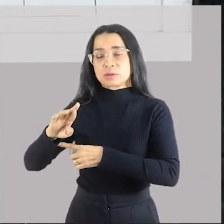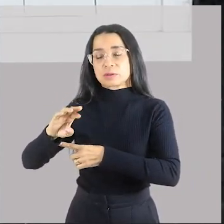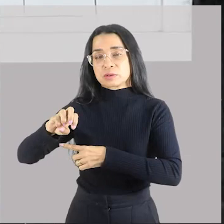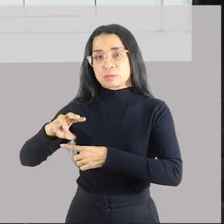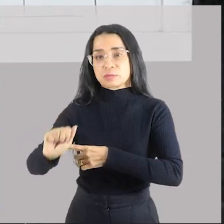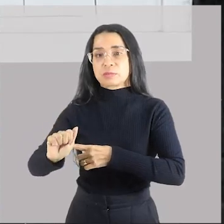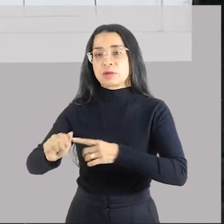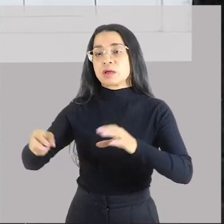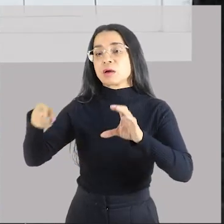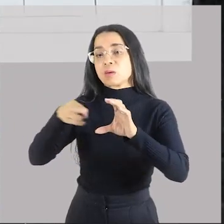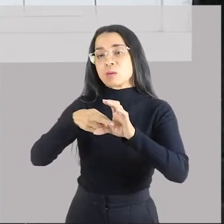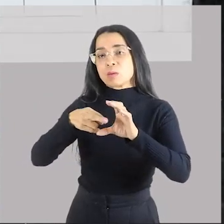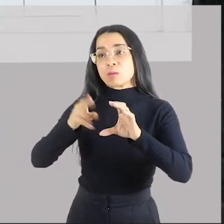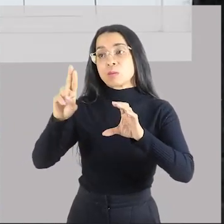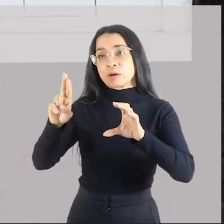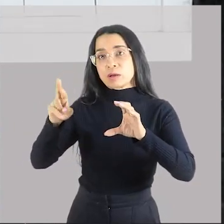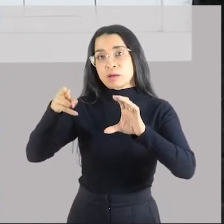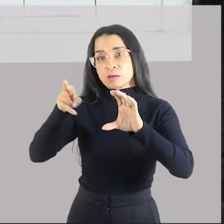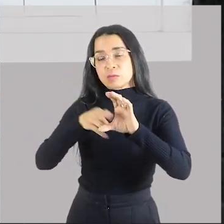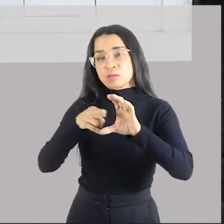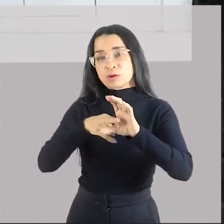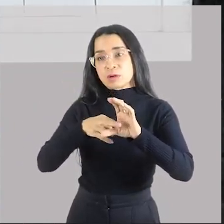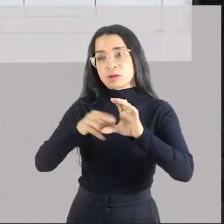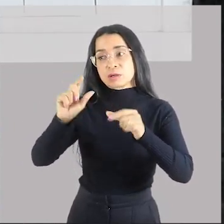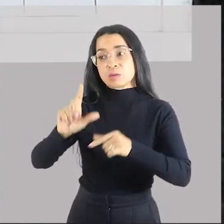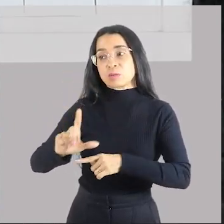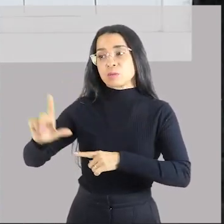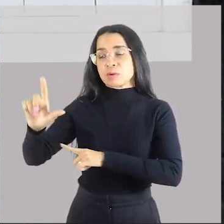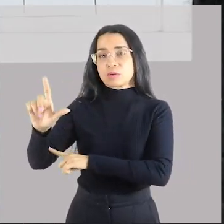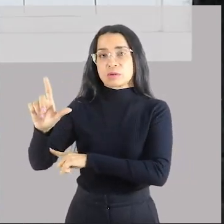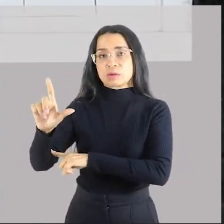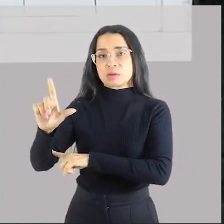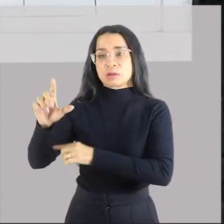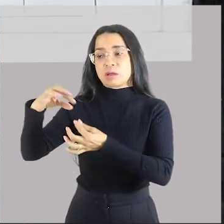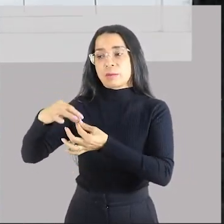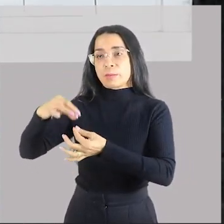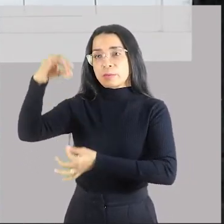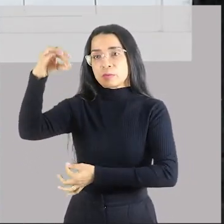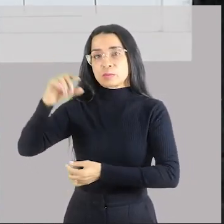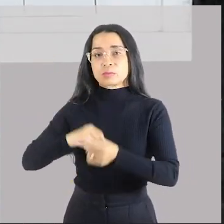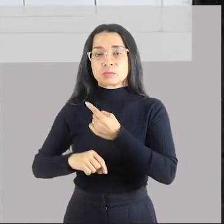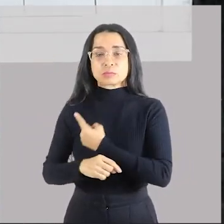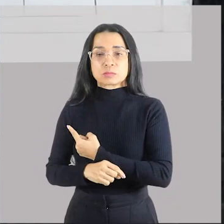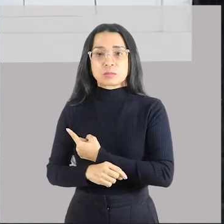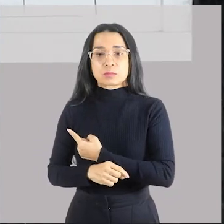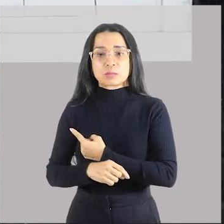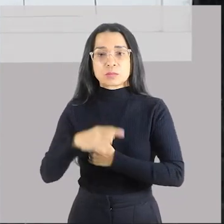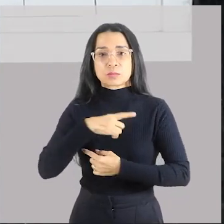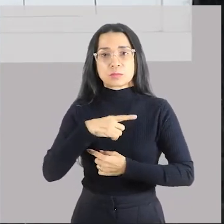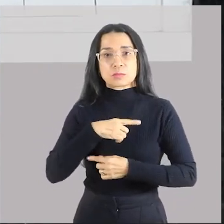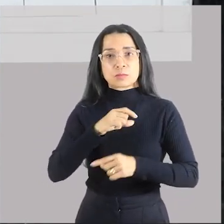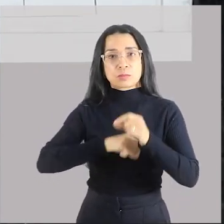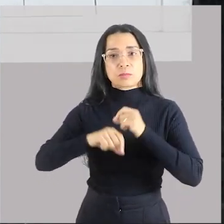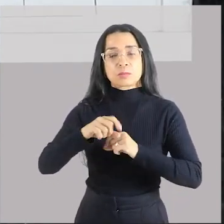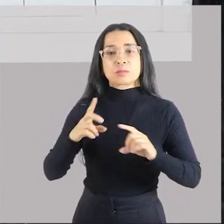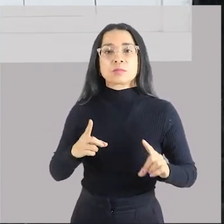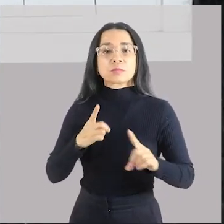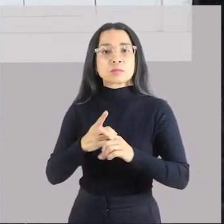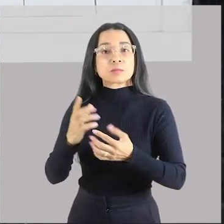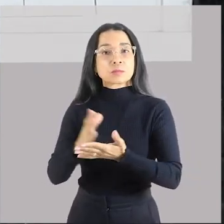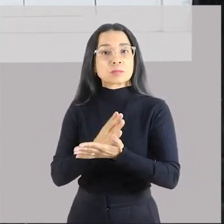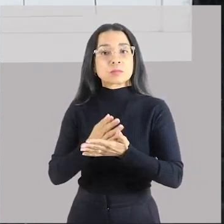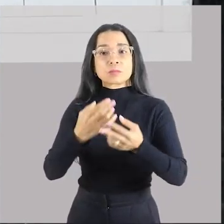circunferência e o lado, ele é a medida do lado do polígono, certo? Então nós vamos aqui encontrar